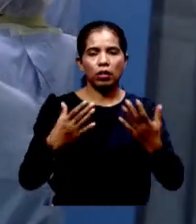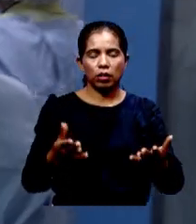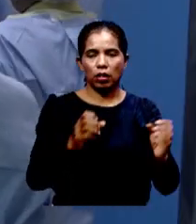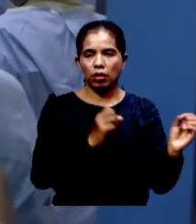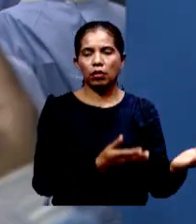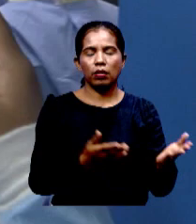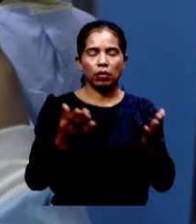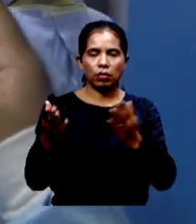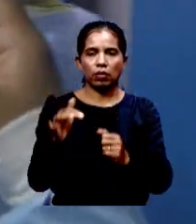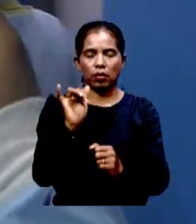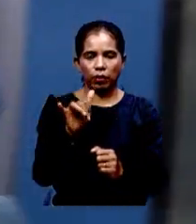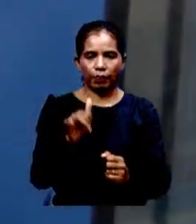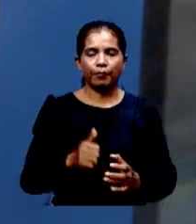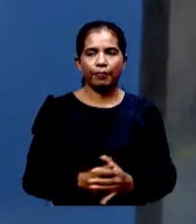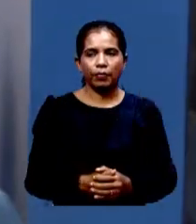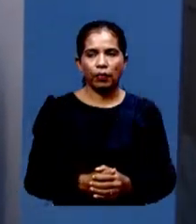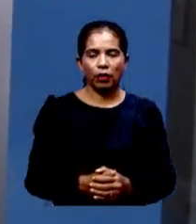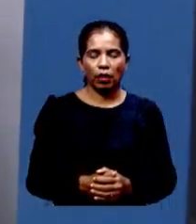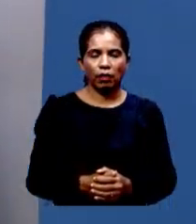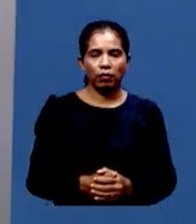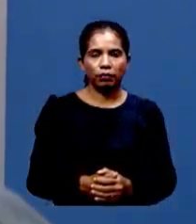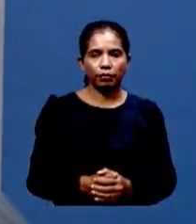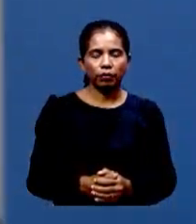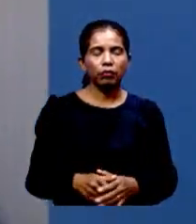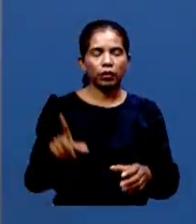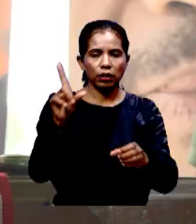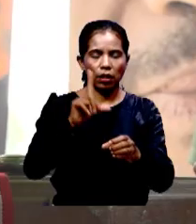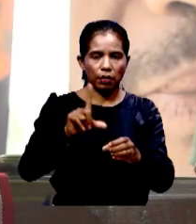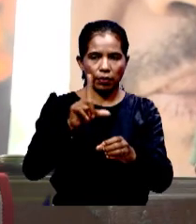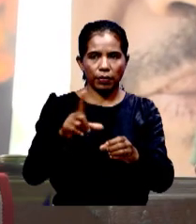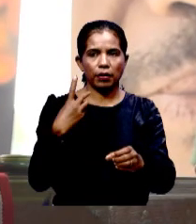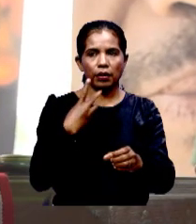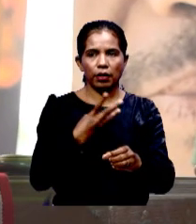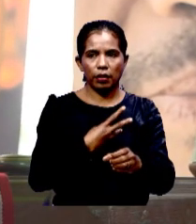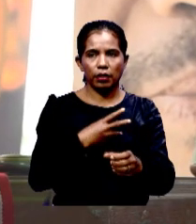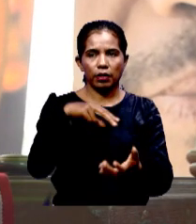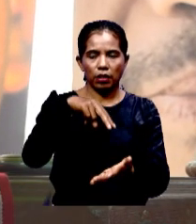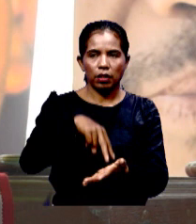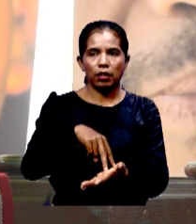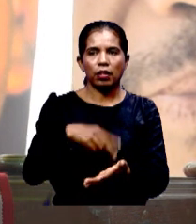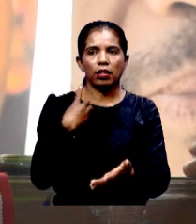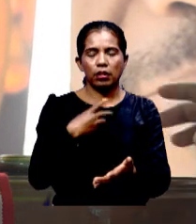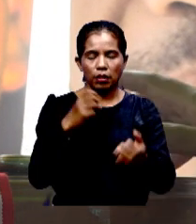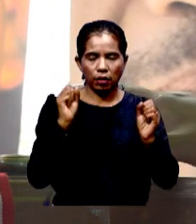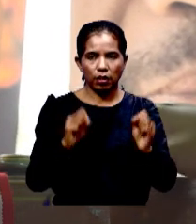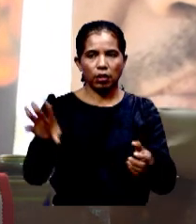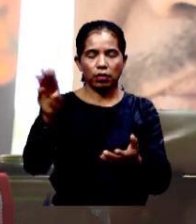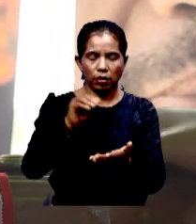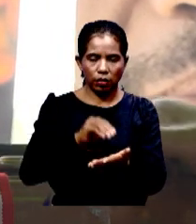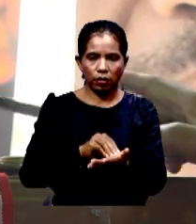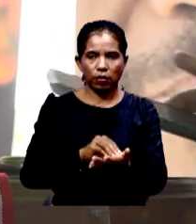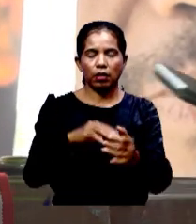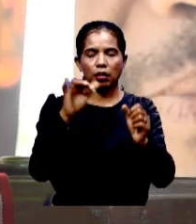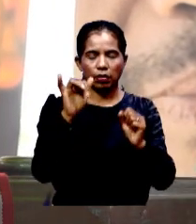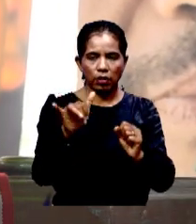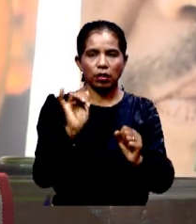ba acreditação. Laboratório está em acreditação. Além de estabelecer, estamos tendo que aplicar ba acreditação. A